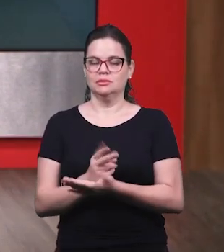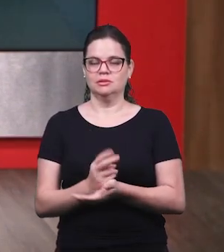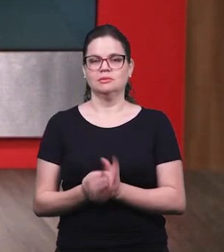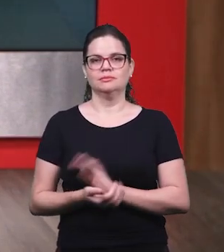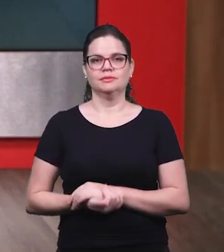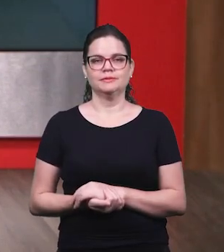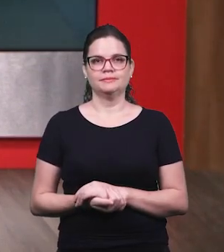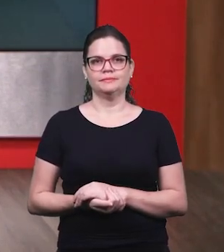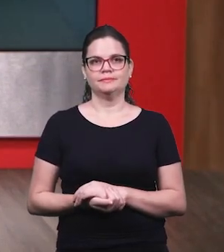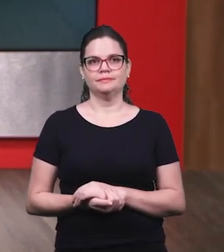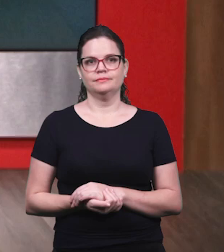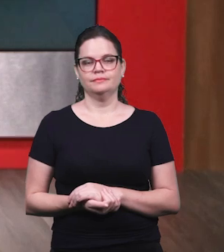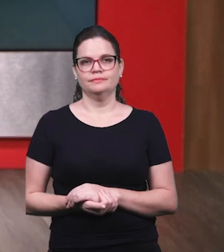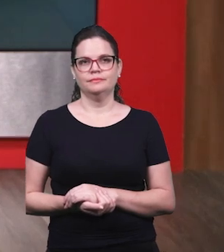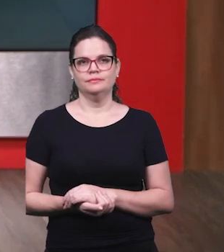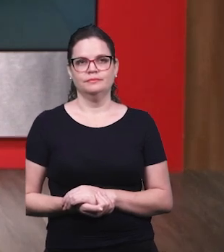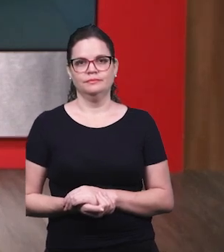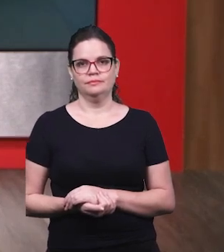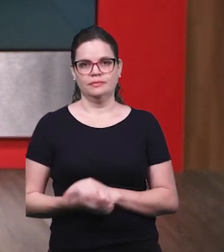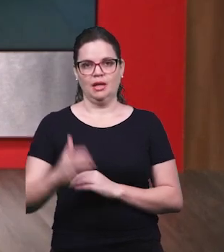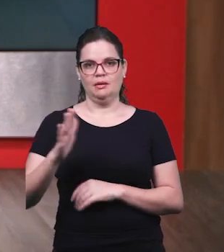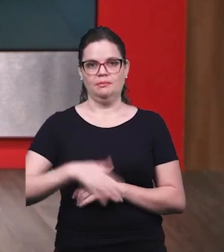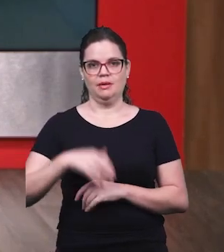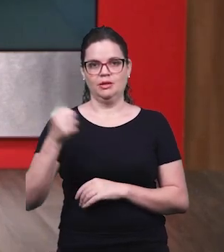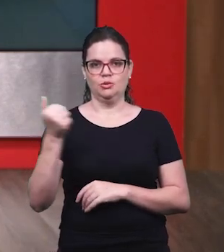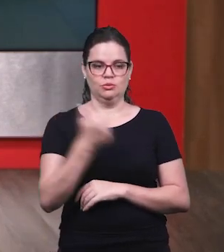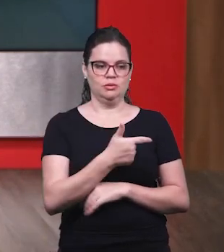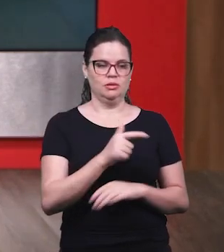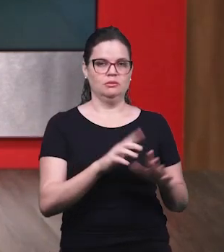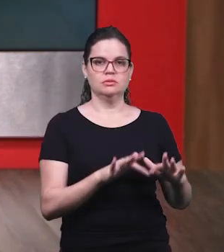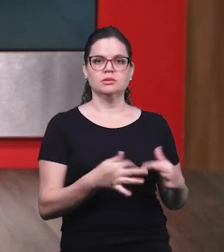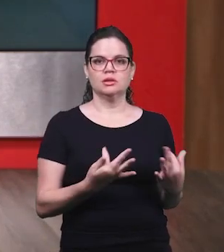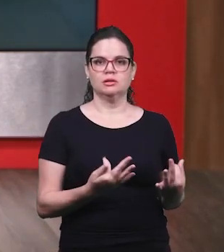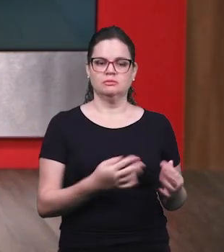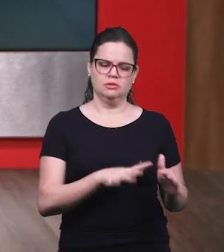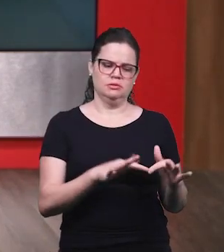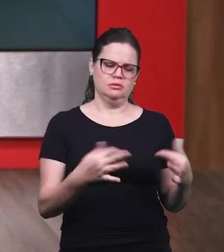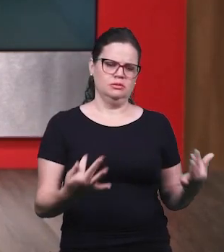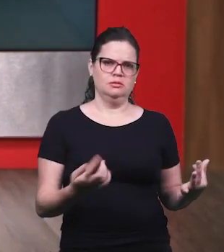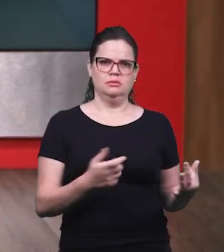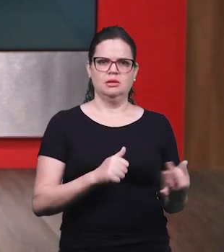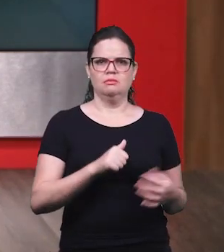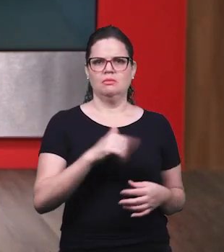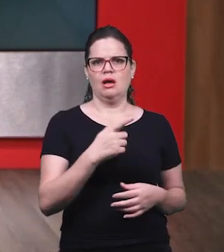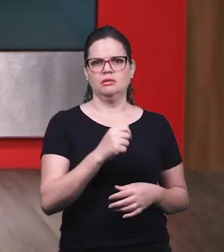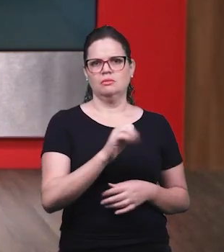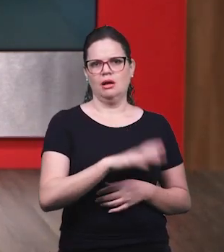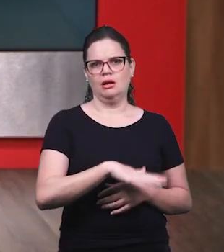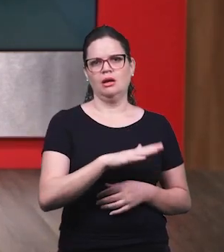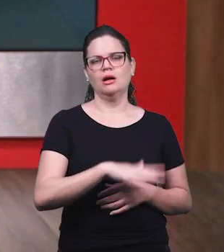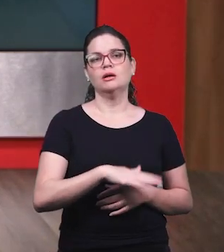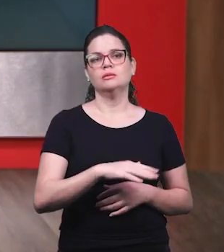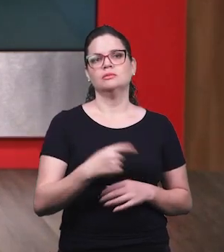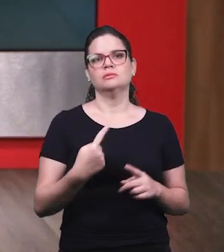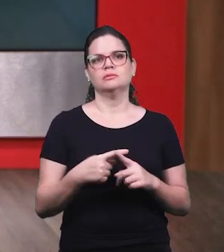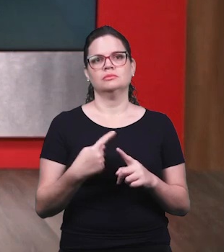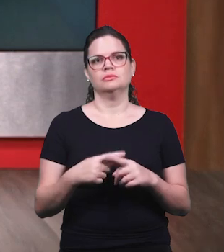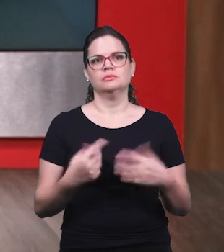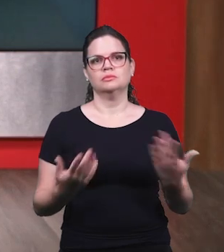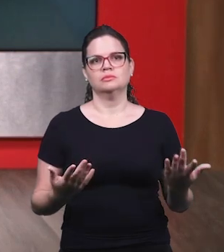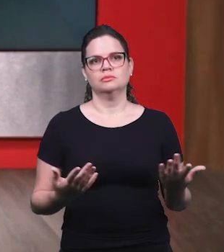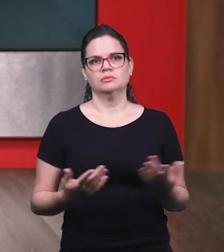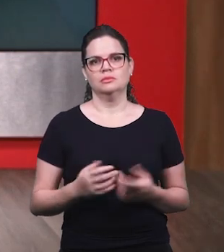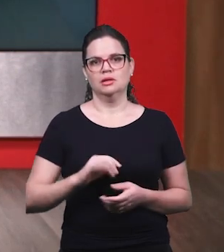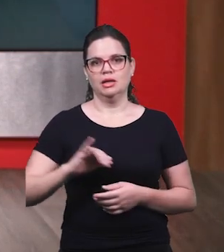orçamento familiar maior do que o juro simples, porque é um ditado comum,